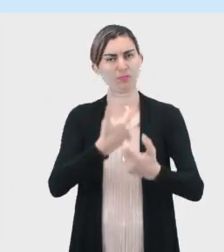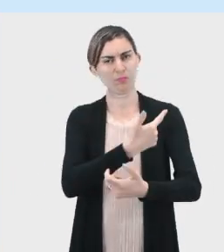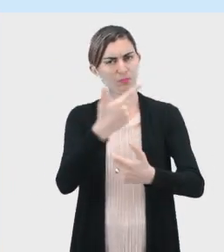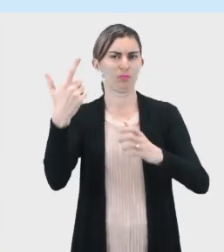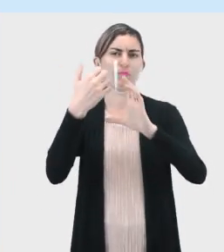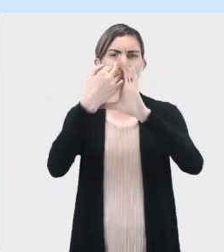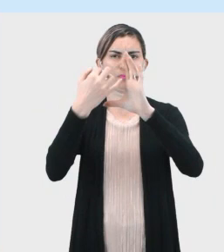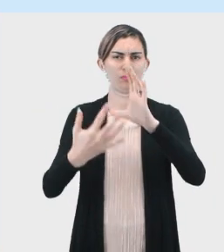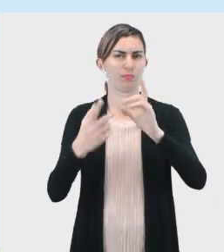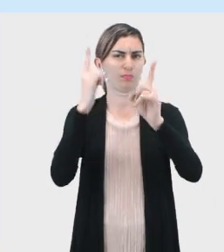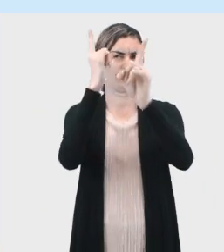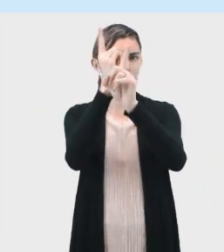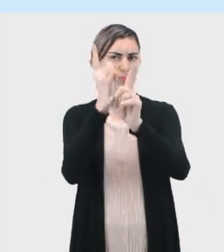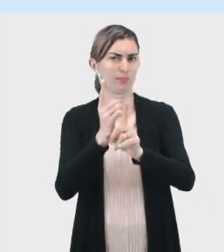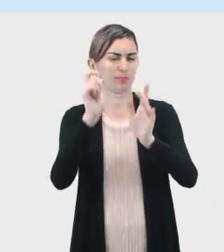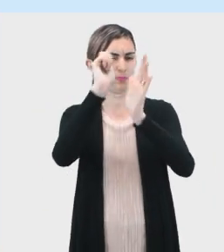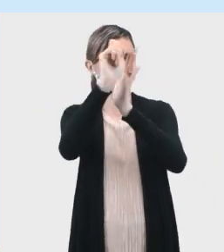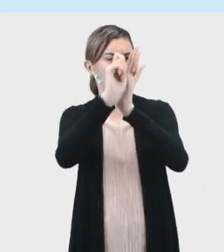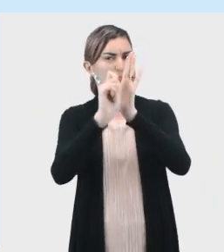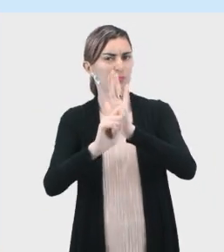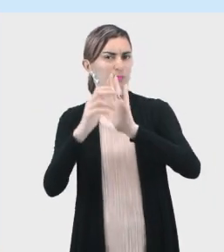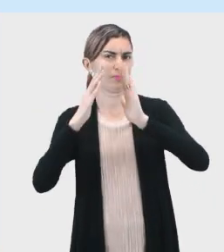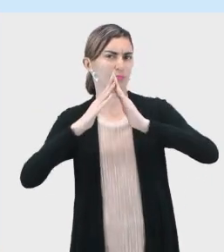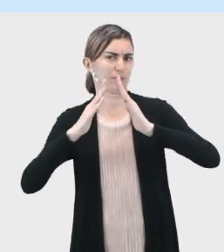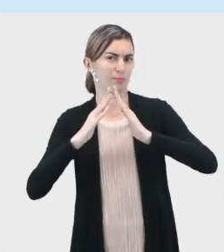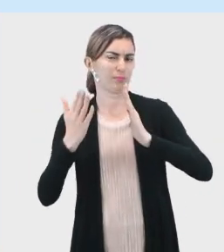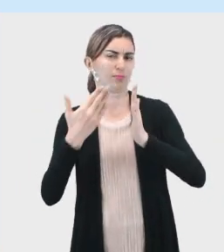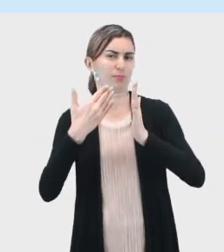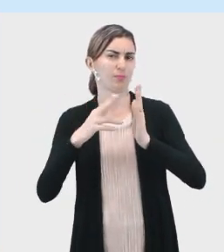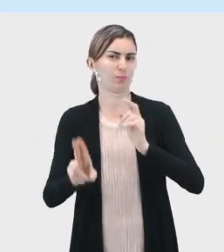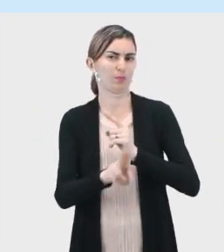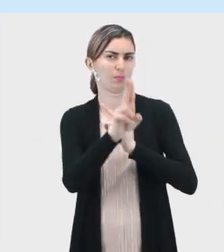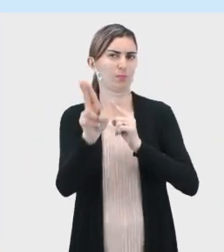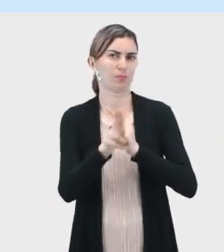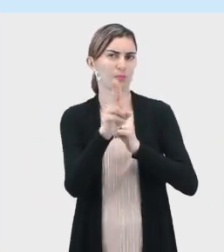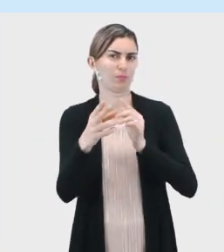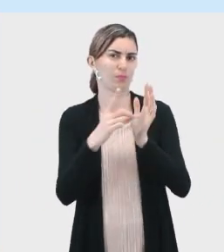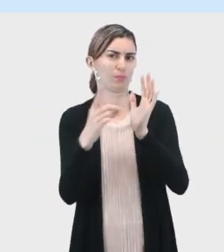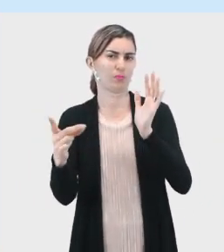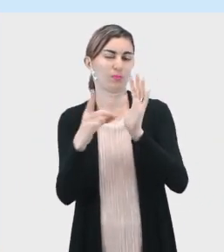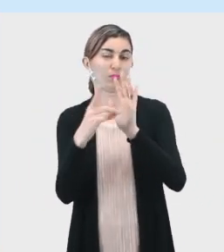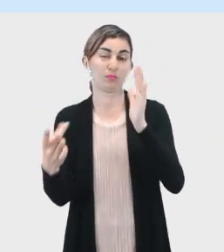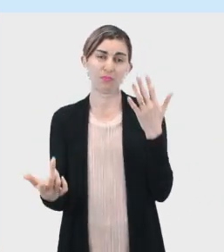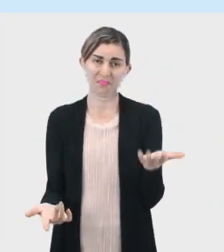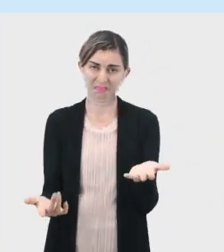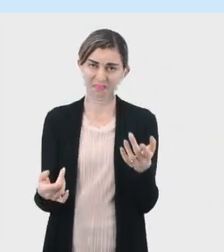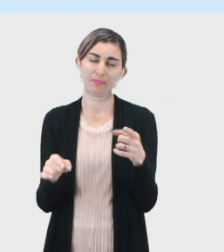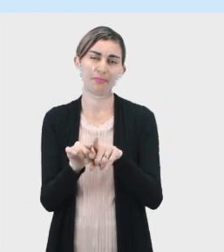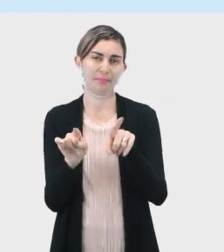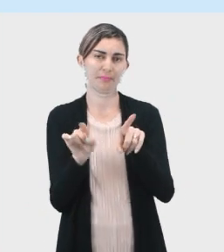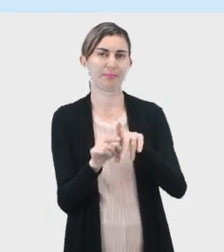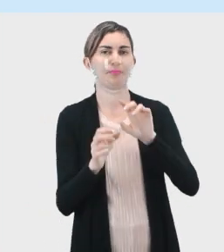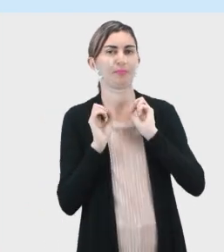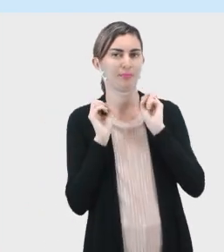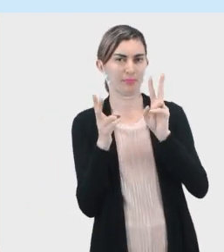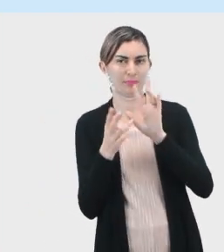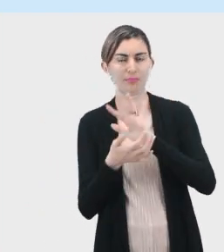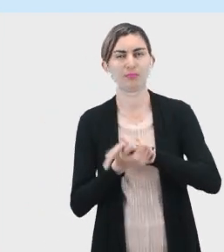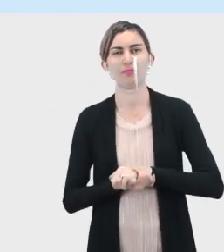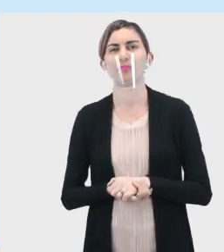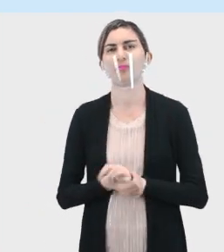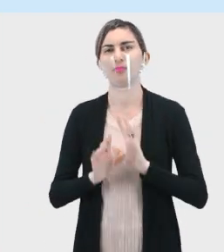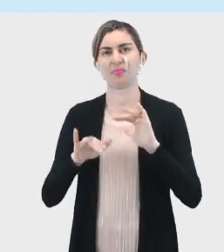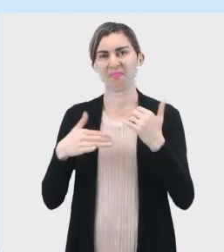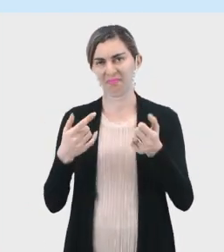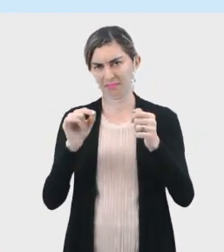outras características que você aí pode anotar no seu caderno em casa com o uso do dicionário também,